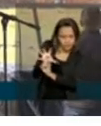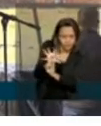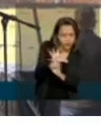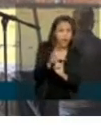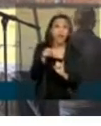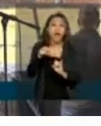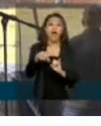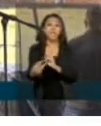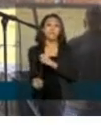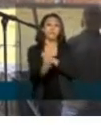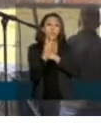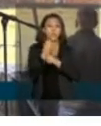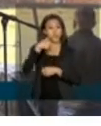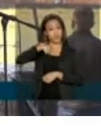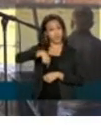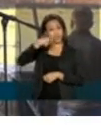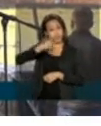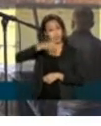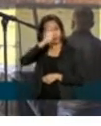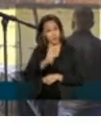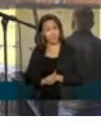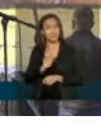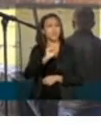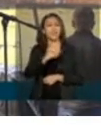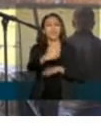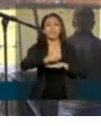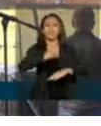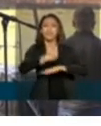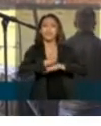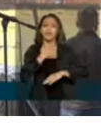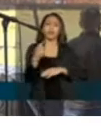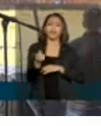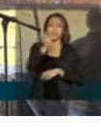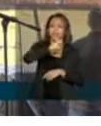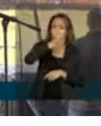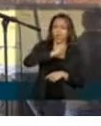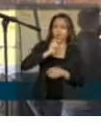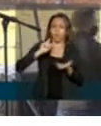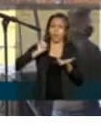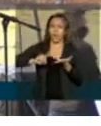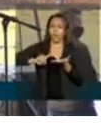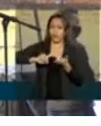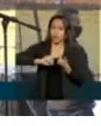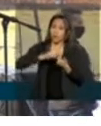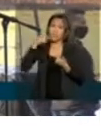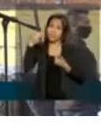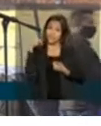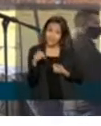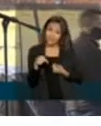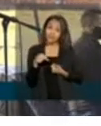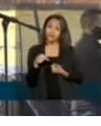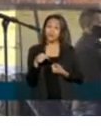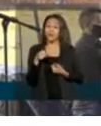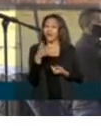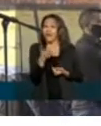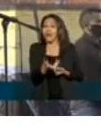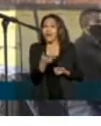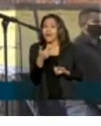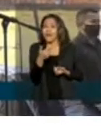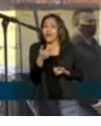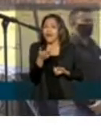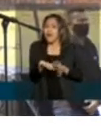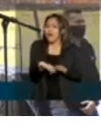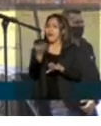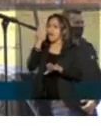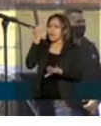temos hoje no nosso país de entorpecentes e de ilícitos que muitas vezes, a baixa altitude, até então